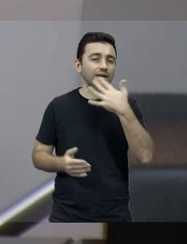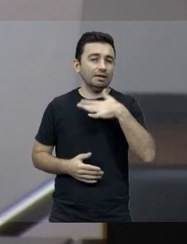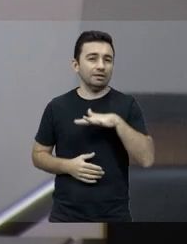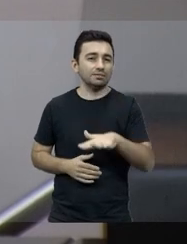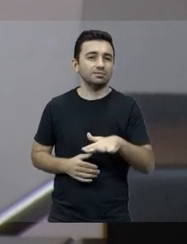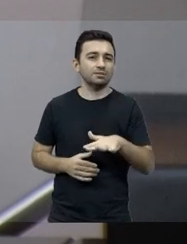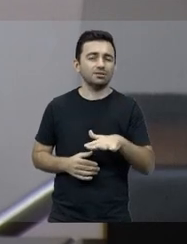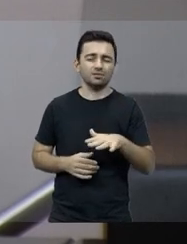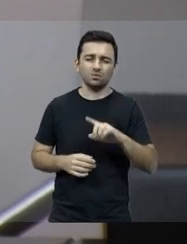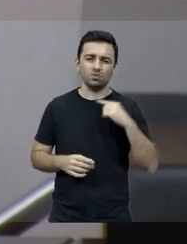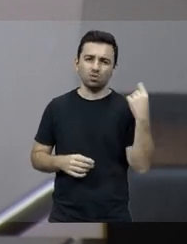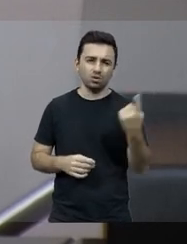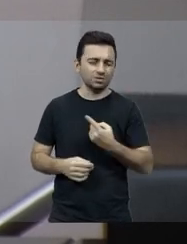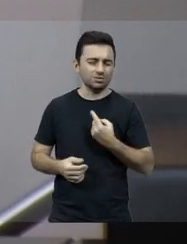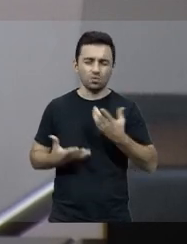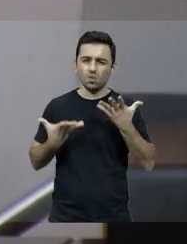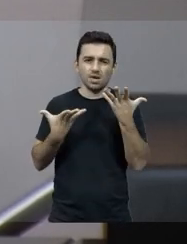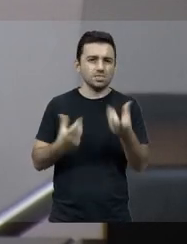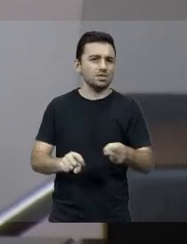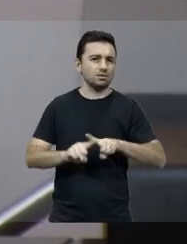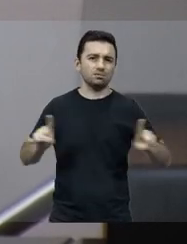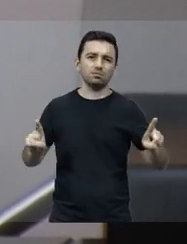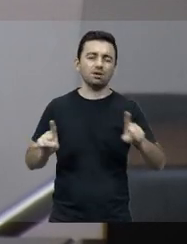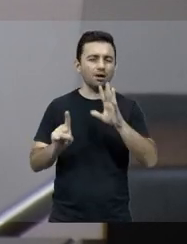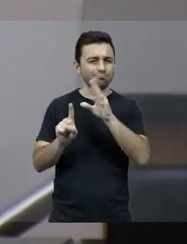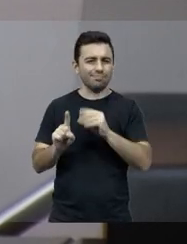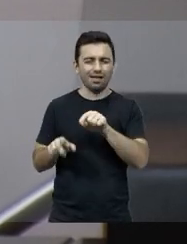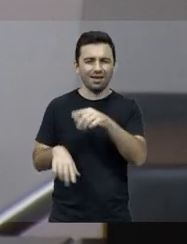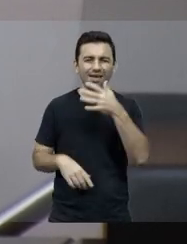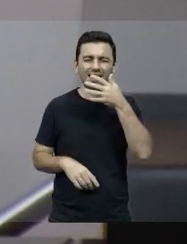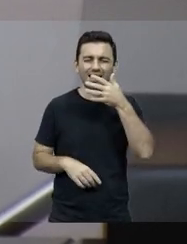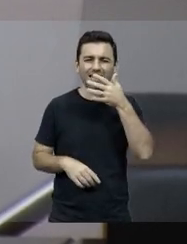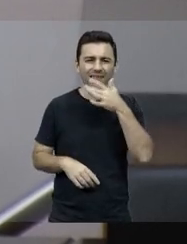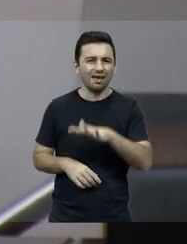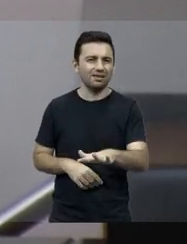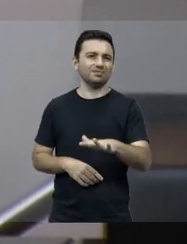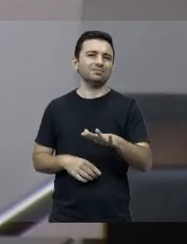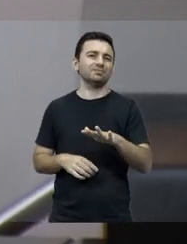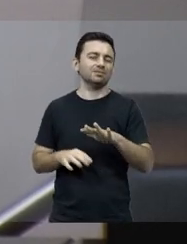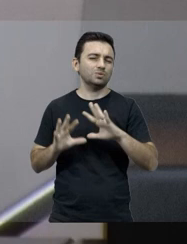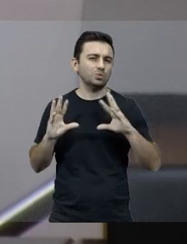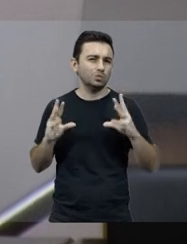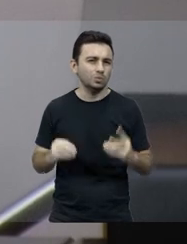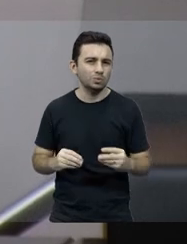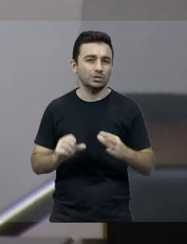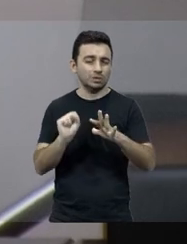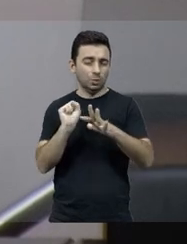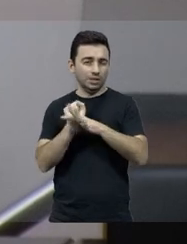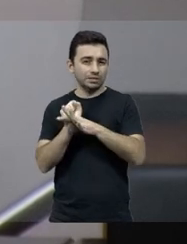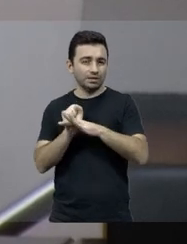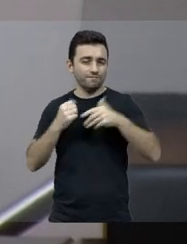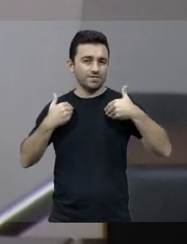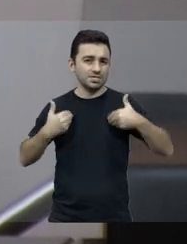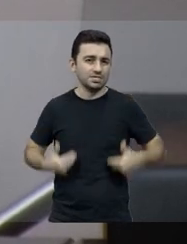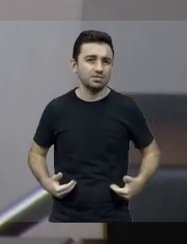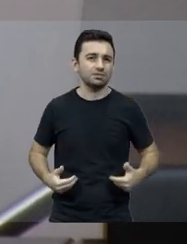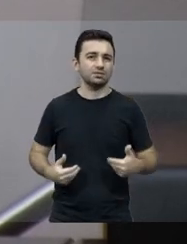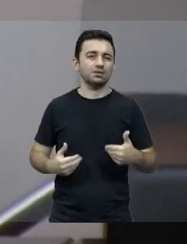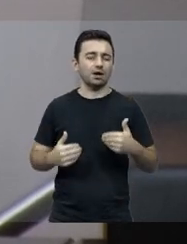radicalmente intolerantes com o crime da pedofilia. Nossas crianças e sua segurança física, sexual,